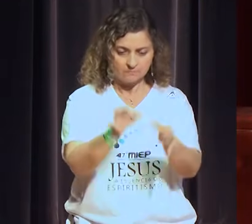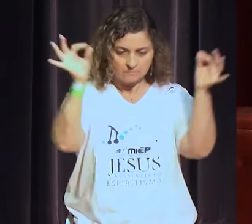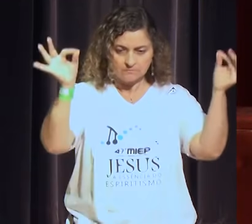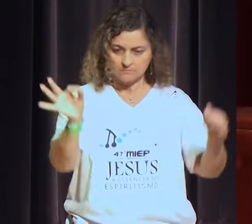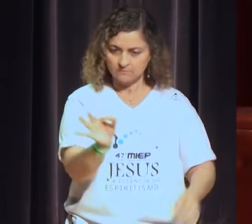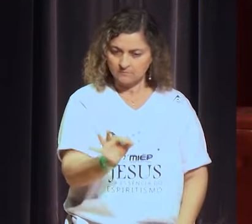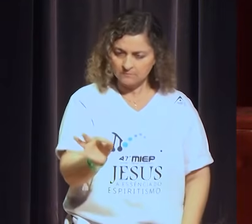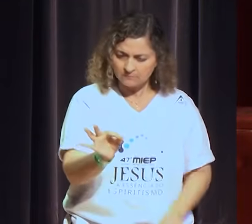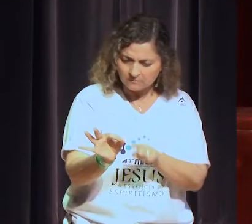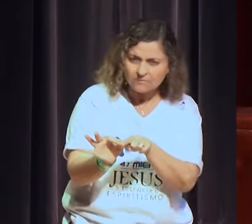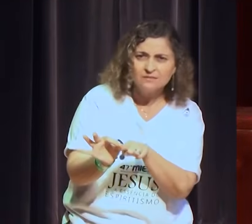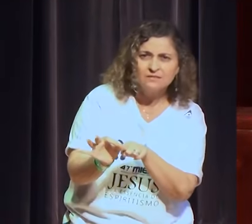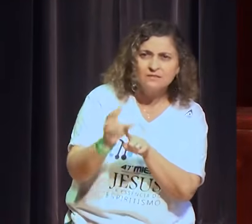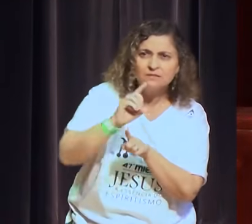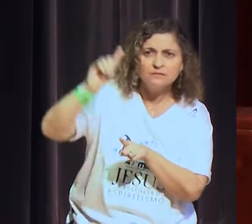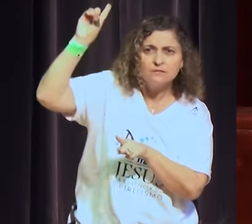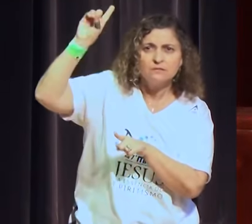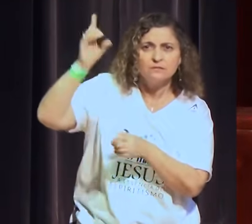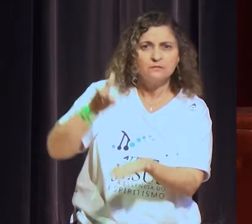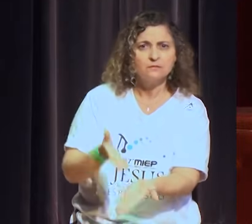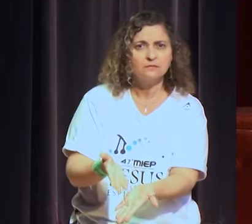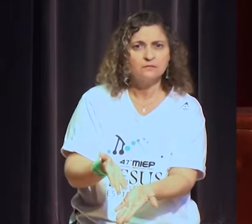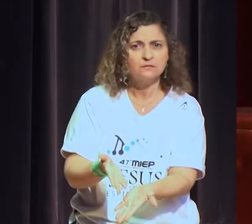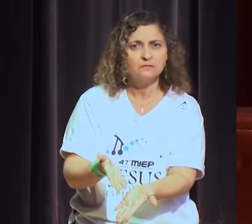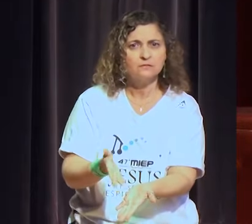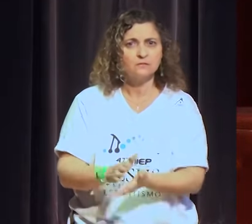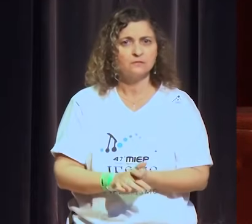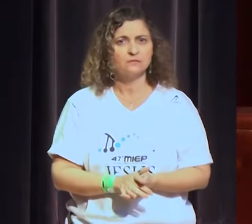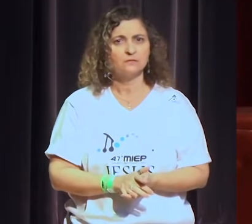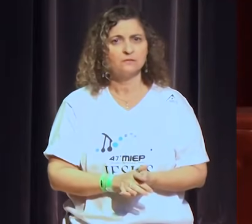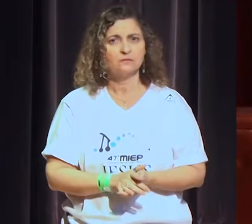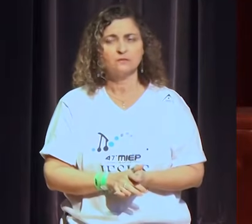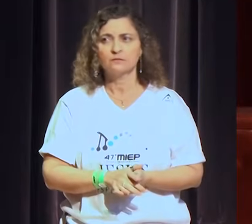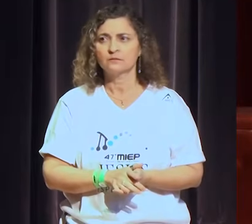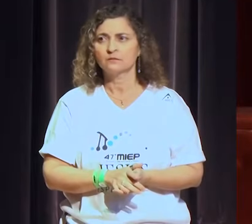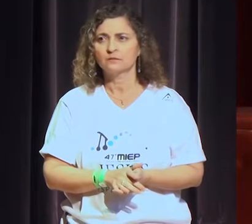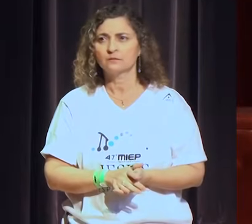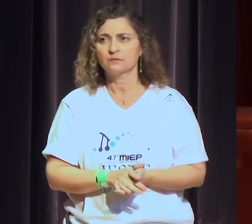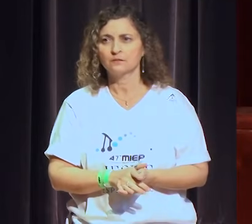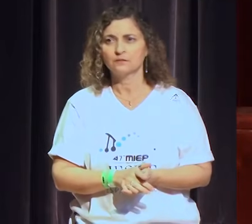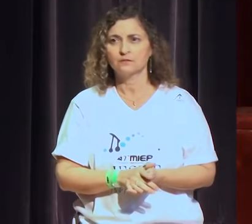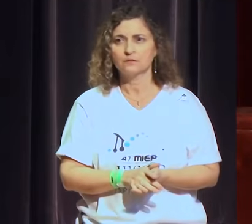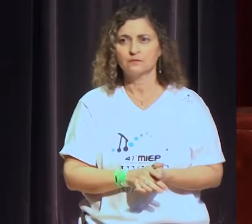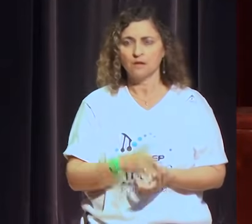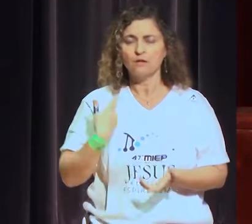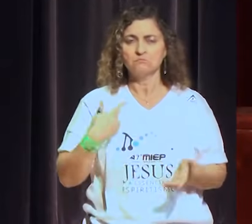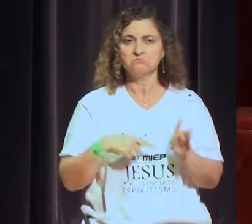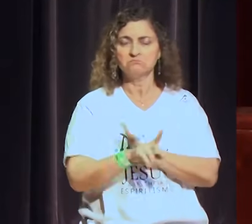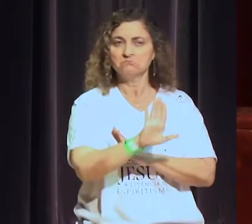Quer ver? Eu vou citar aqui uma. Todo mundo vai saber. Quem não souber, levanta a mão.